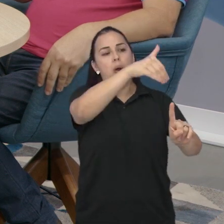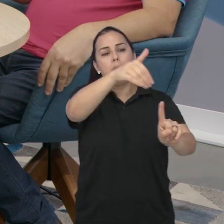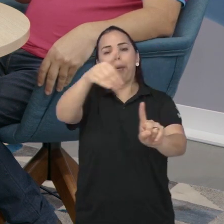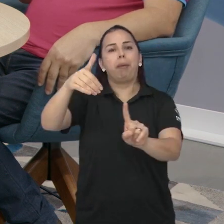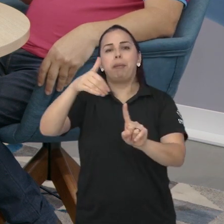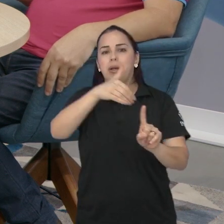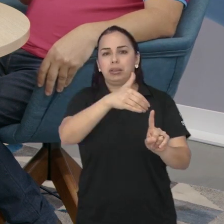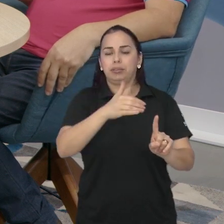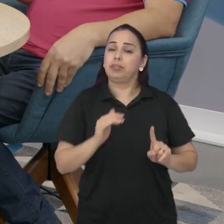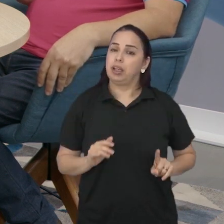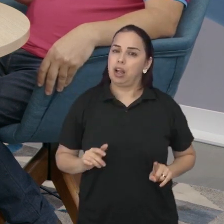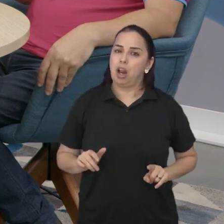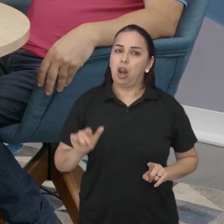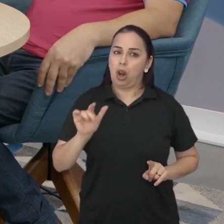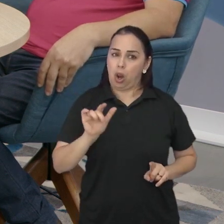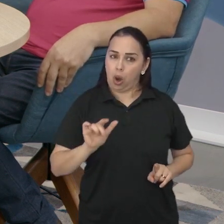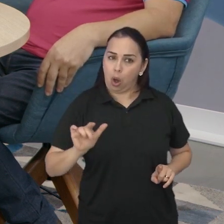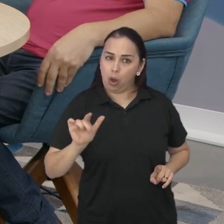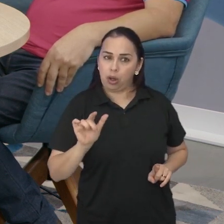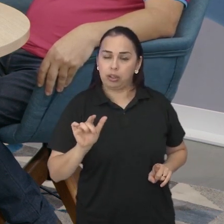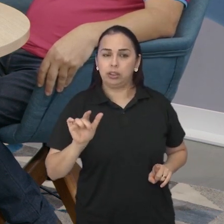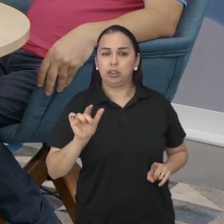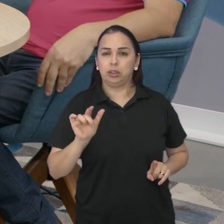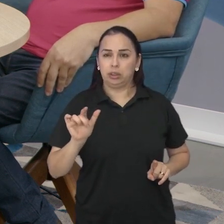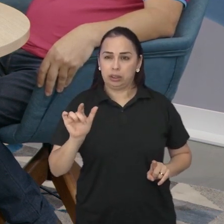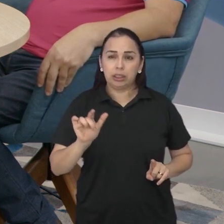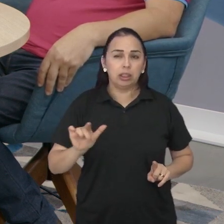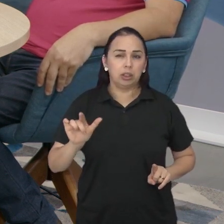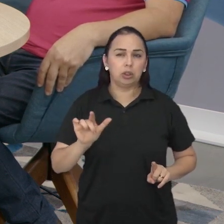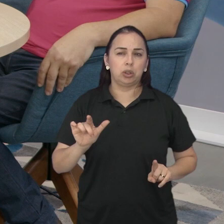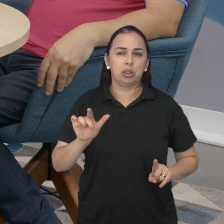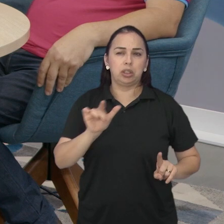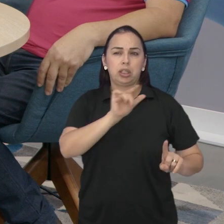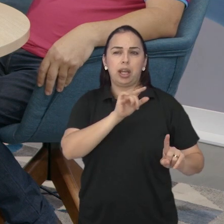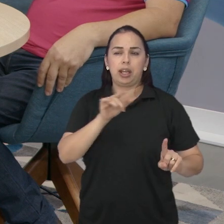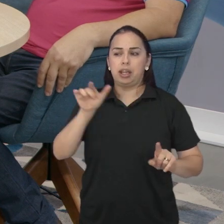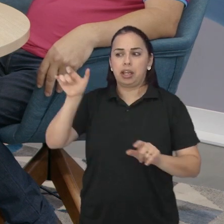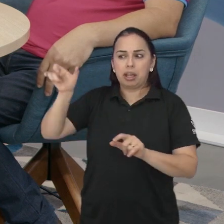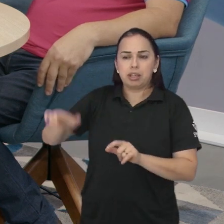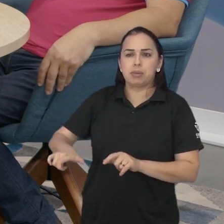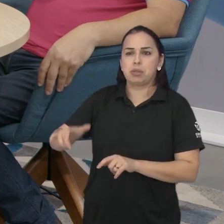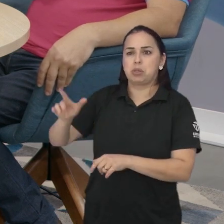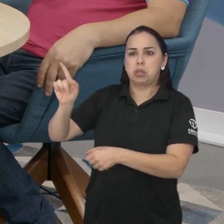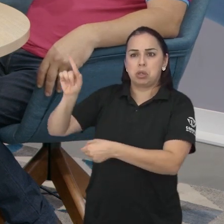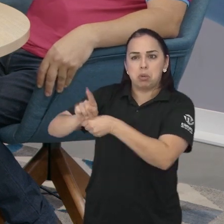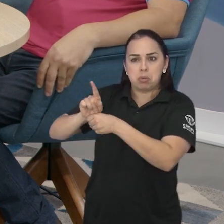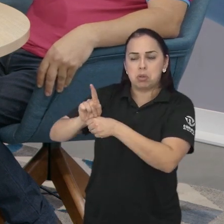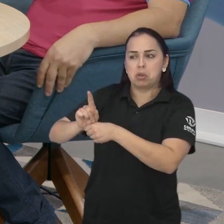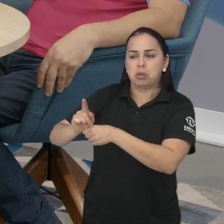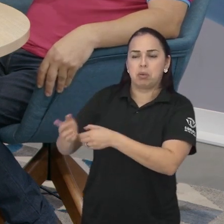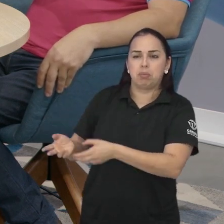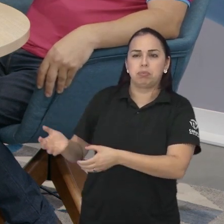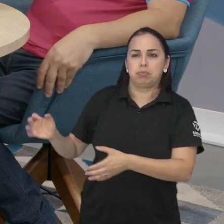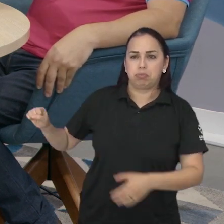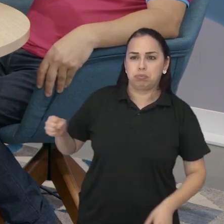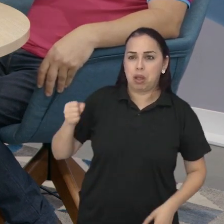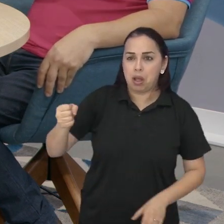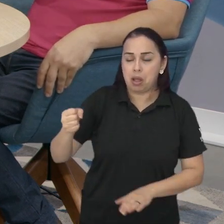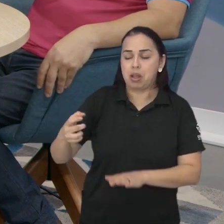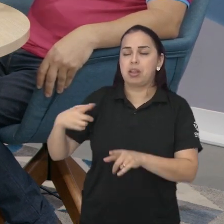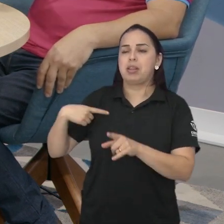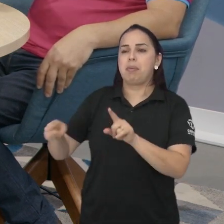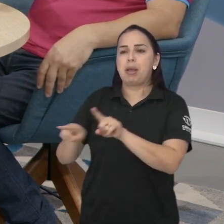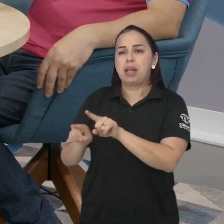individualizadas. Claro, existem maiores responsabilidades. Aqueles que assumem a gestão, aqueles que assumem executar